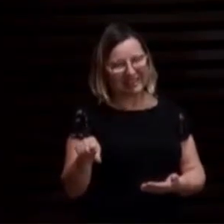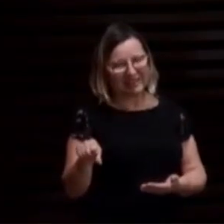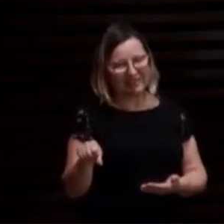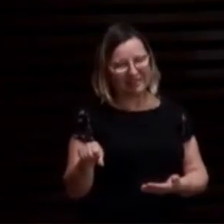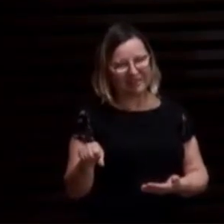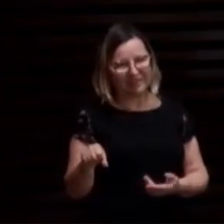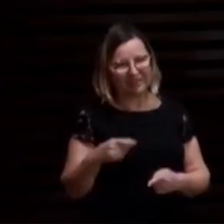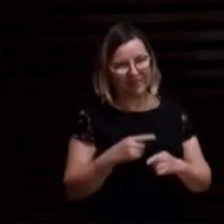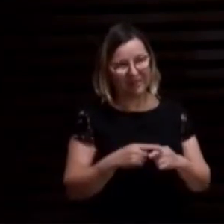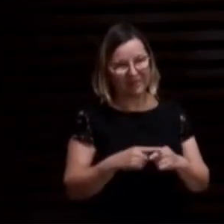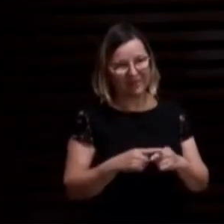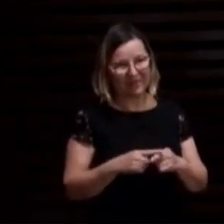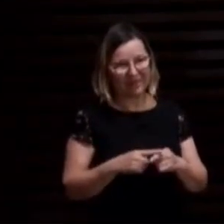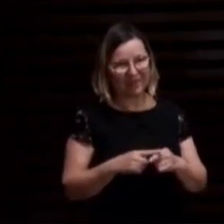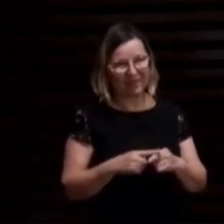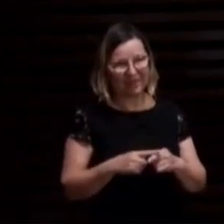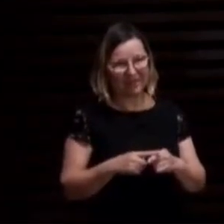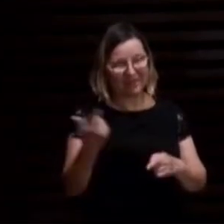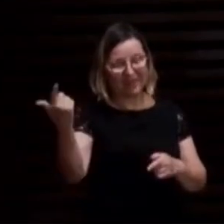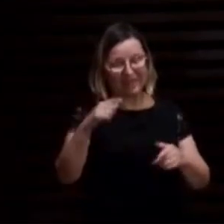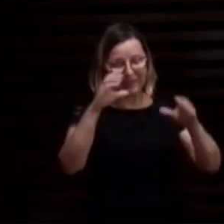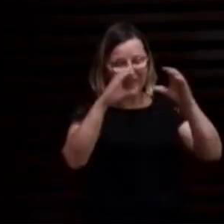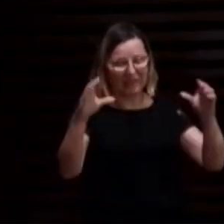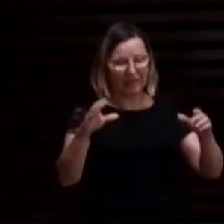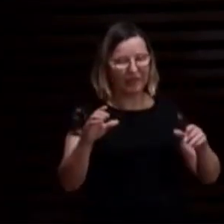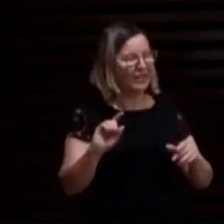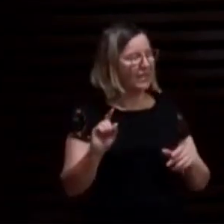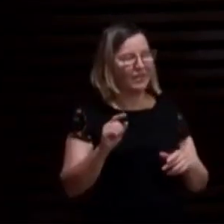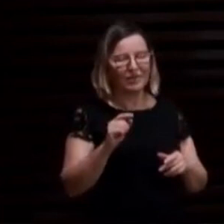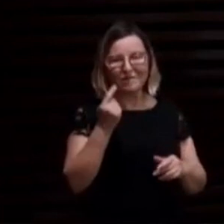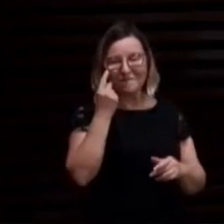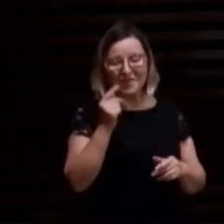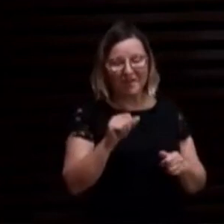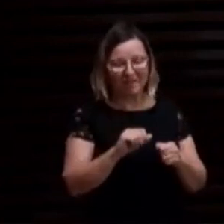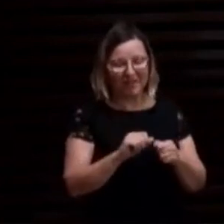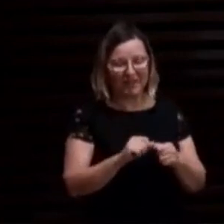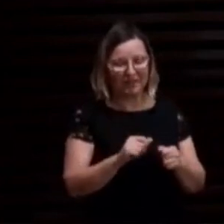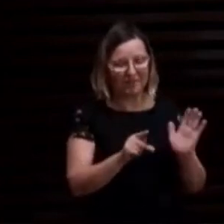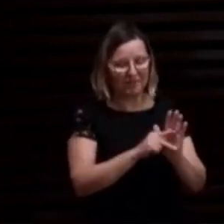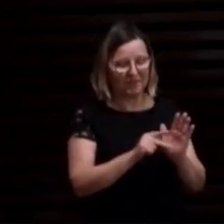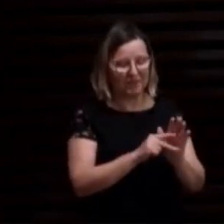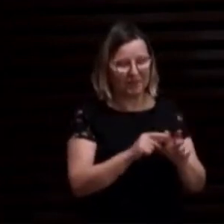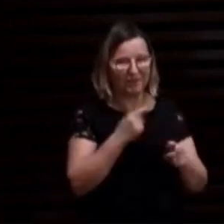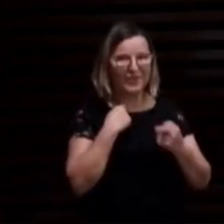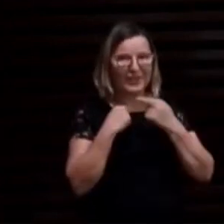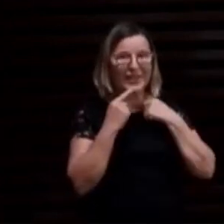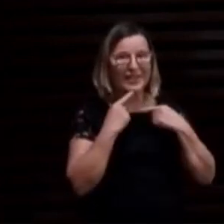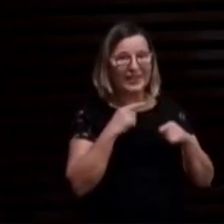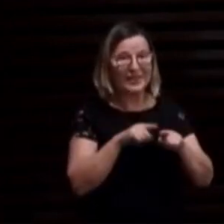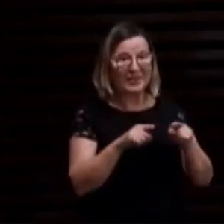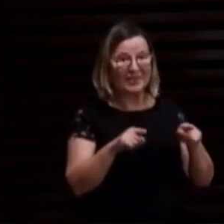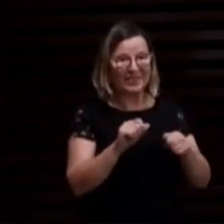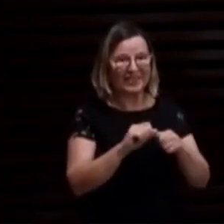Porque eu desci do céu, não para fazer a minha própria vontade, e sim a vontade daquele que me